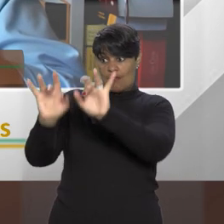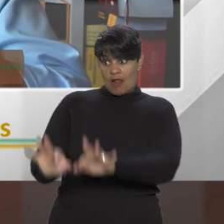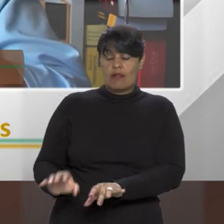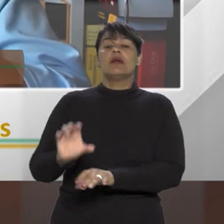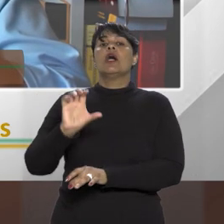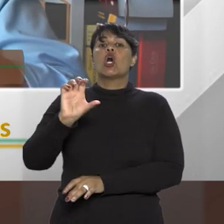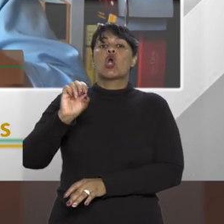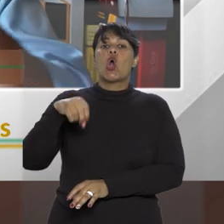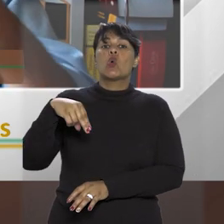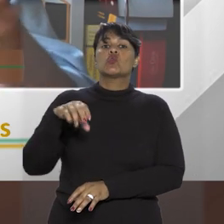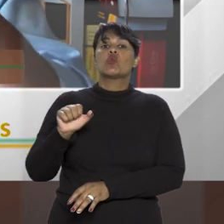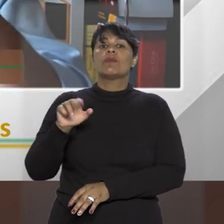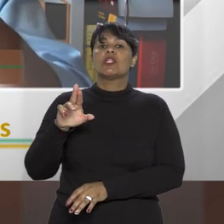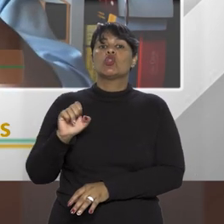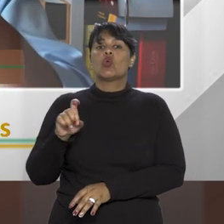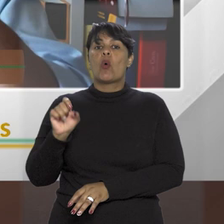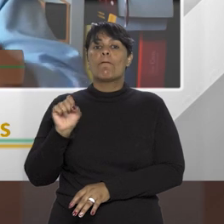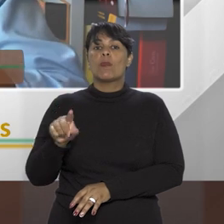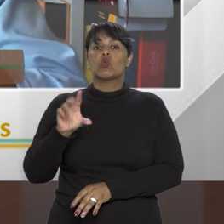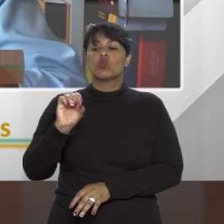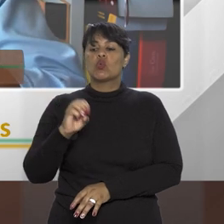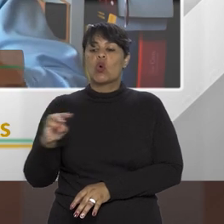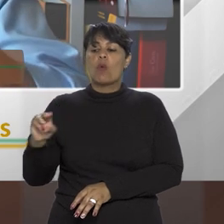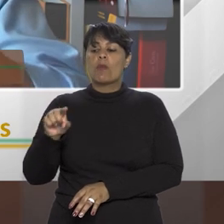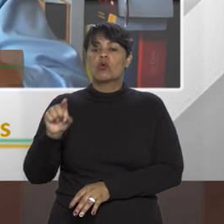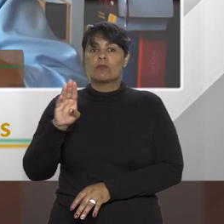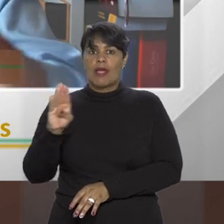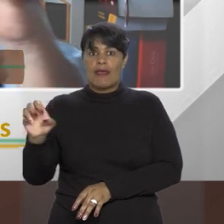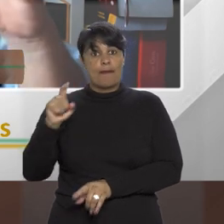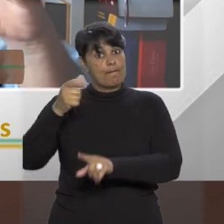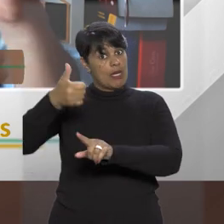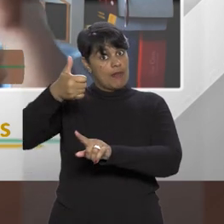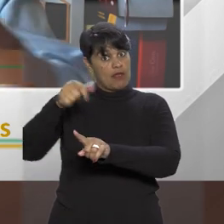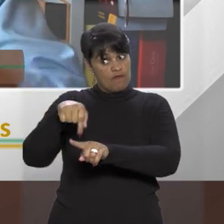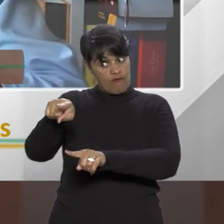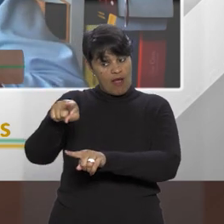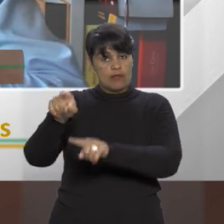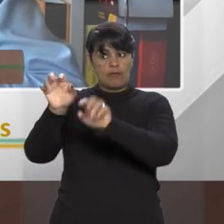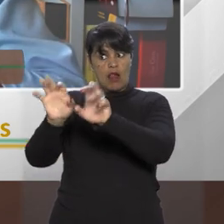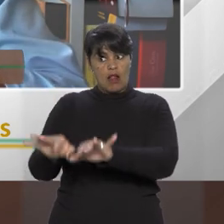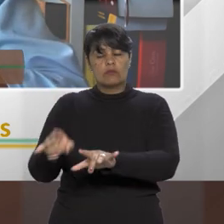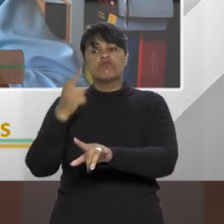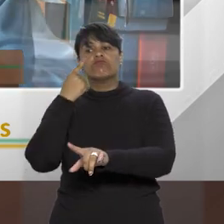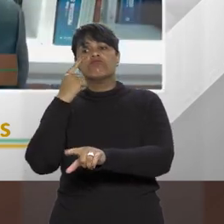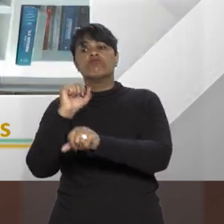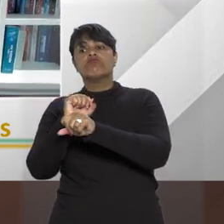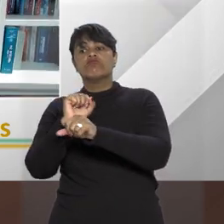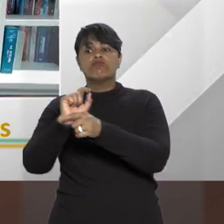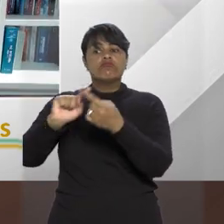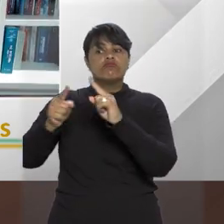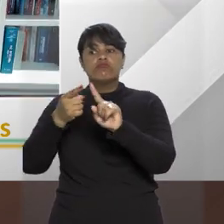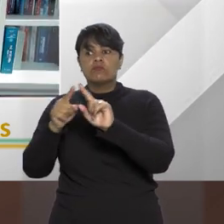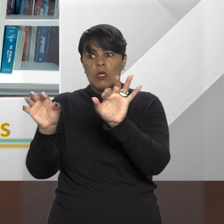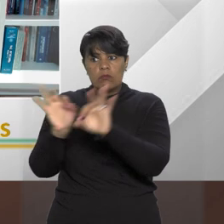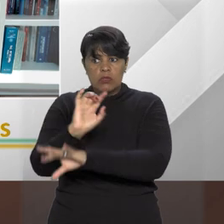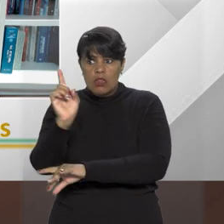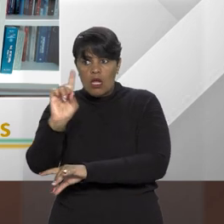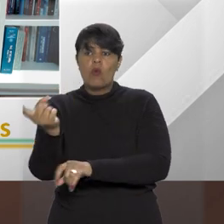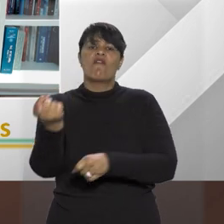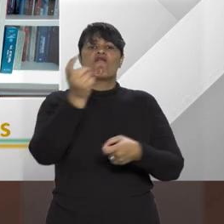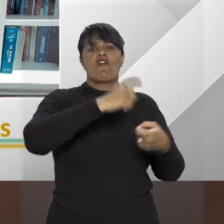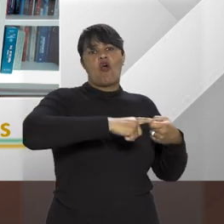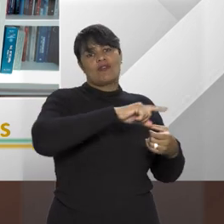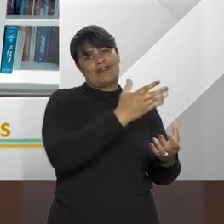Então, mostra o diálogo permanente e a possibilidade também, a qualquer tempo, de a autocomposição acontecer. Professor Márcio, entro com